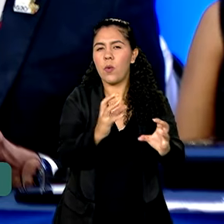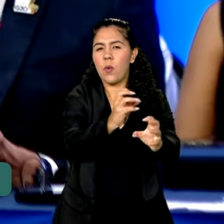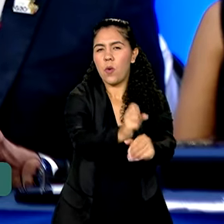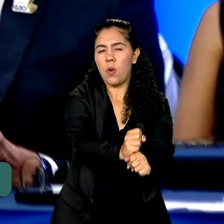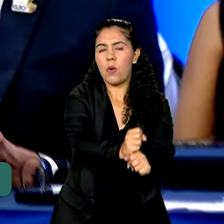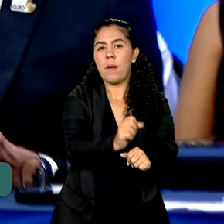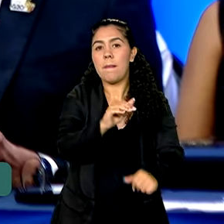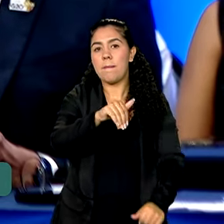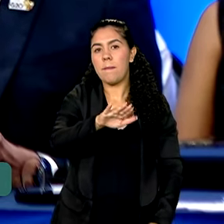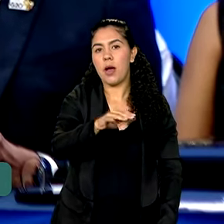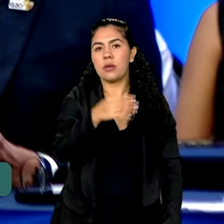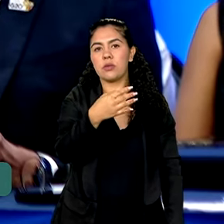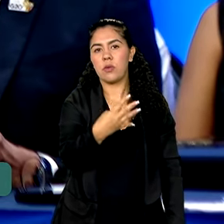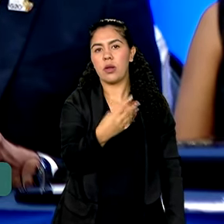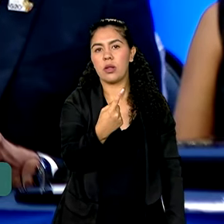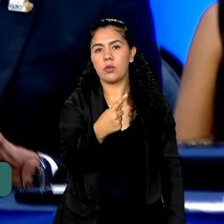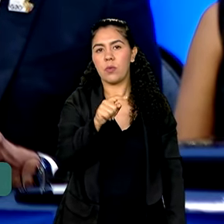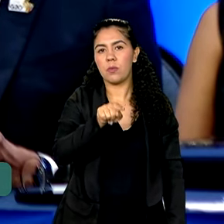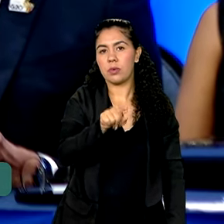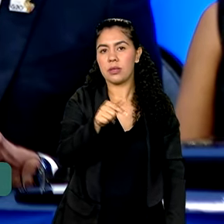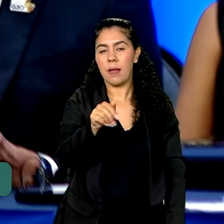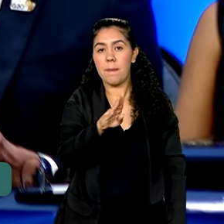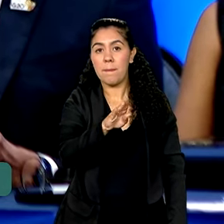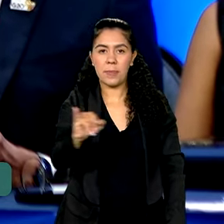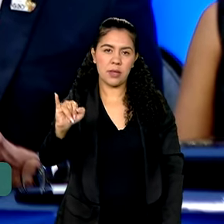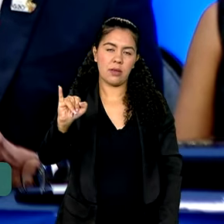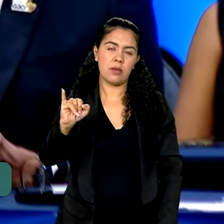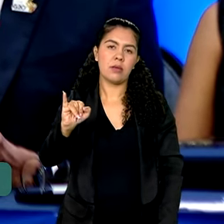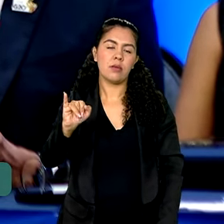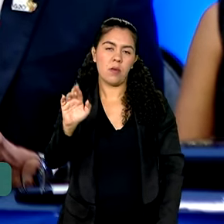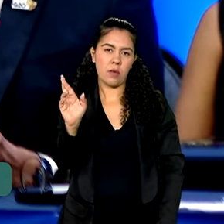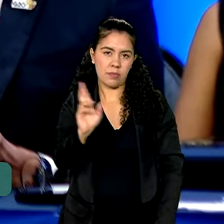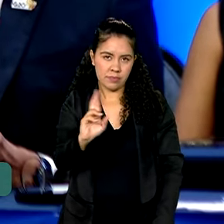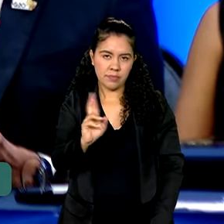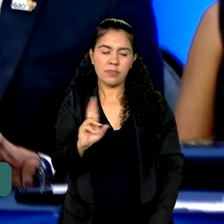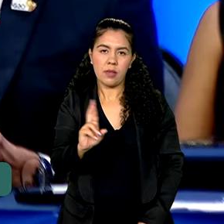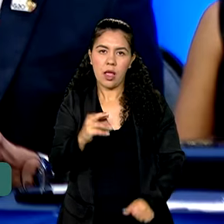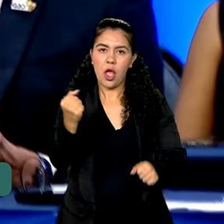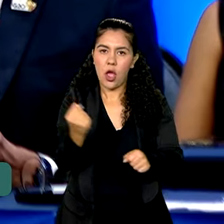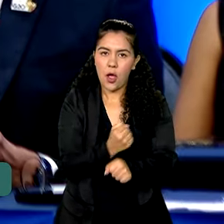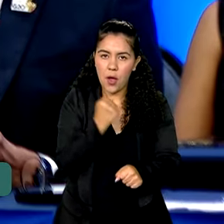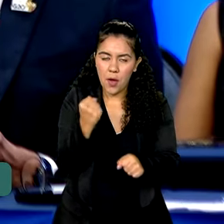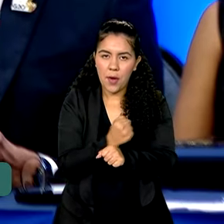de R$ 41,7 bilhões em obras que contemplam